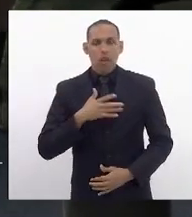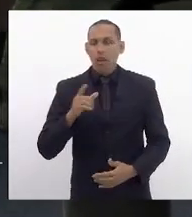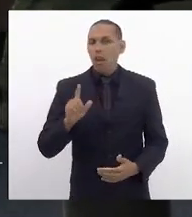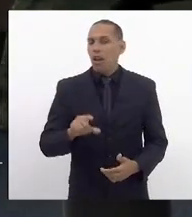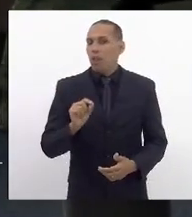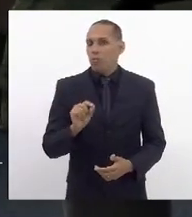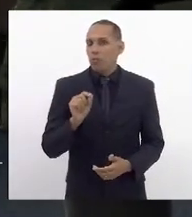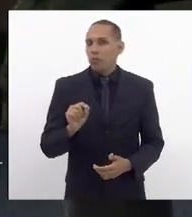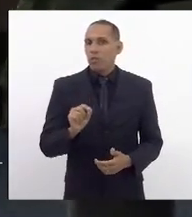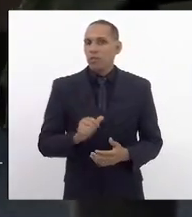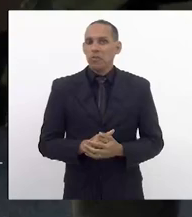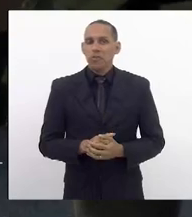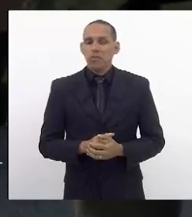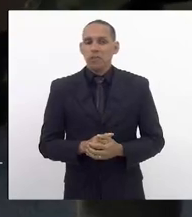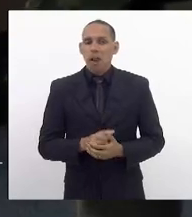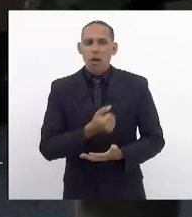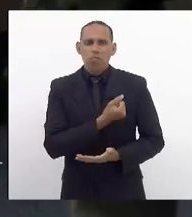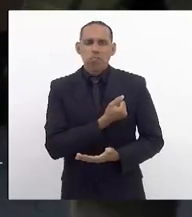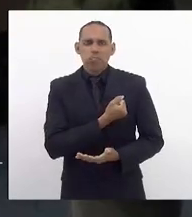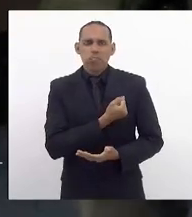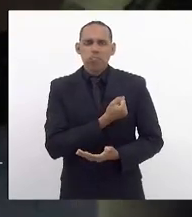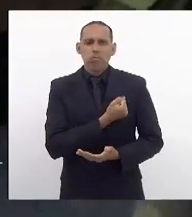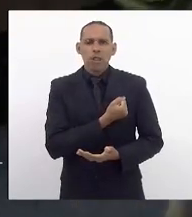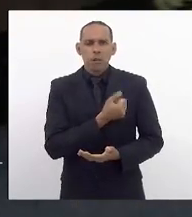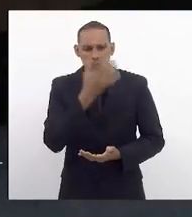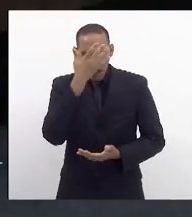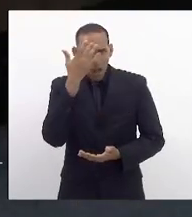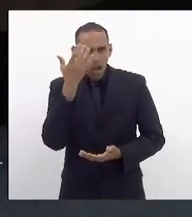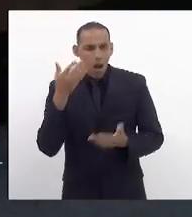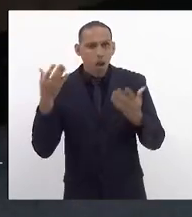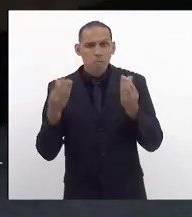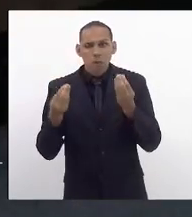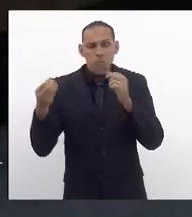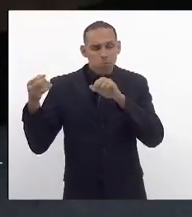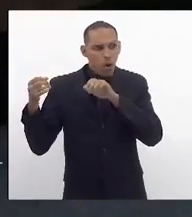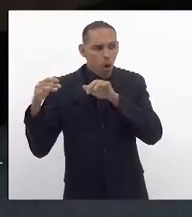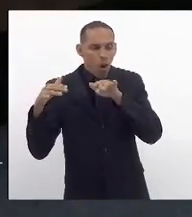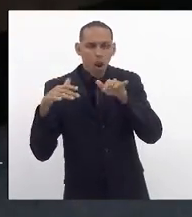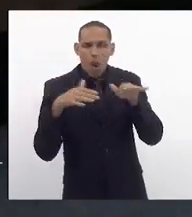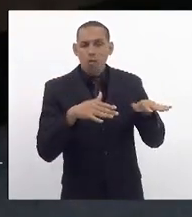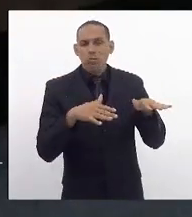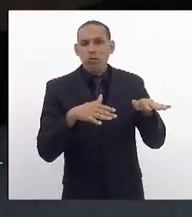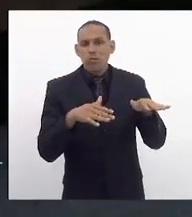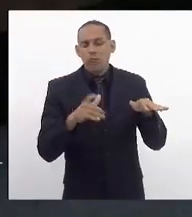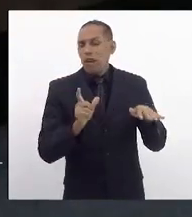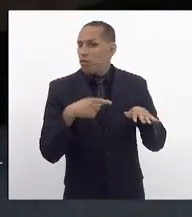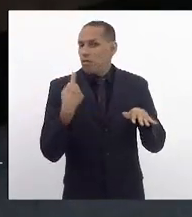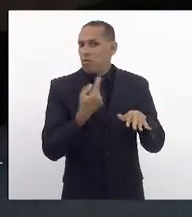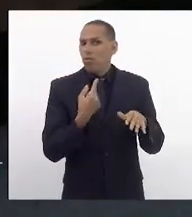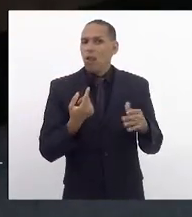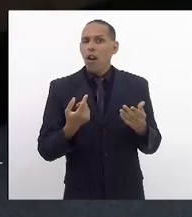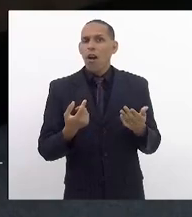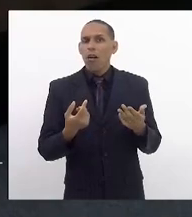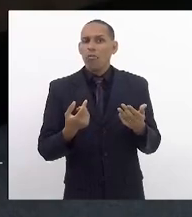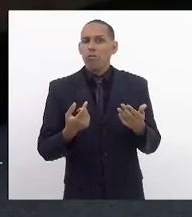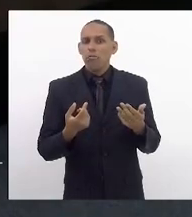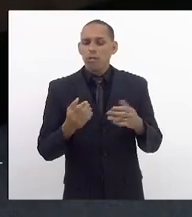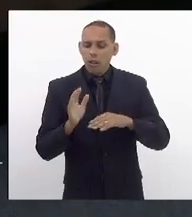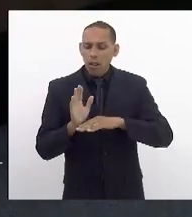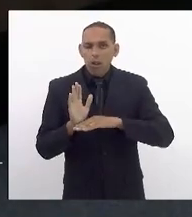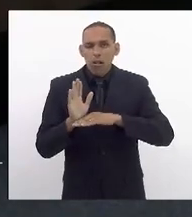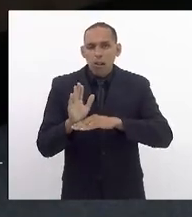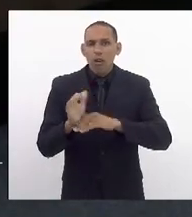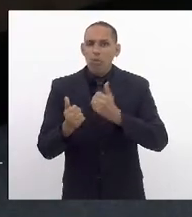grande número de fiéis. Nós somos a favor de que as crianças... Não fica bem a mãe